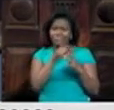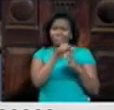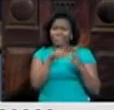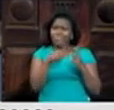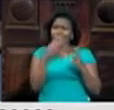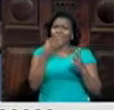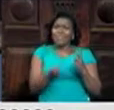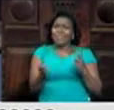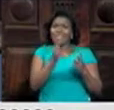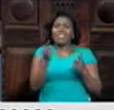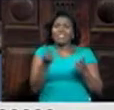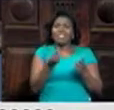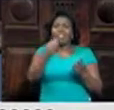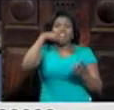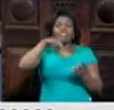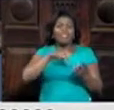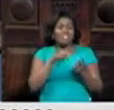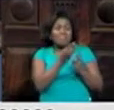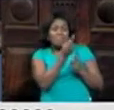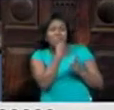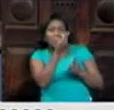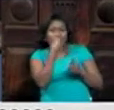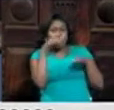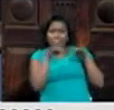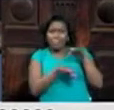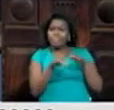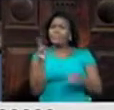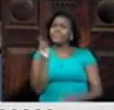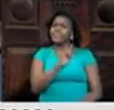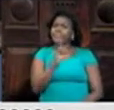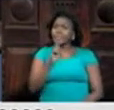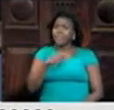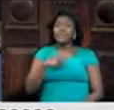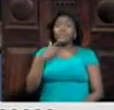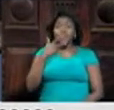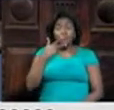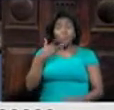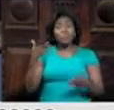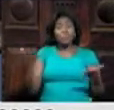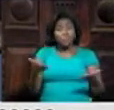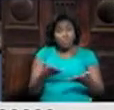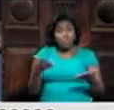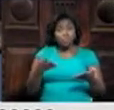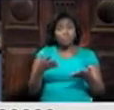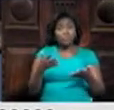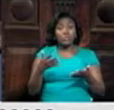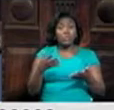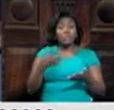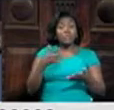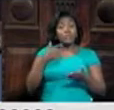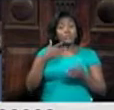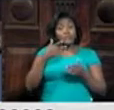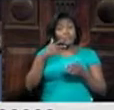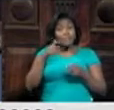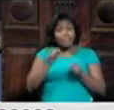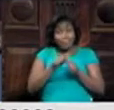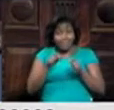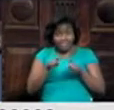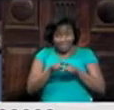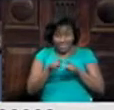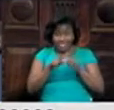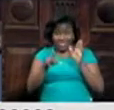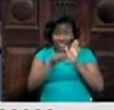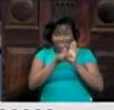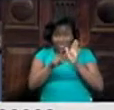goela abaixo aquilo que eles bem entendem a bel prazer. E digo isso respeitosamente. Falava de água e também de leite,